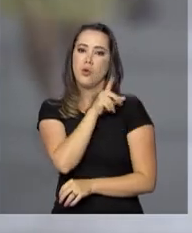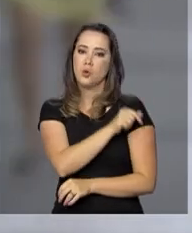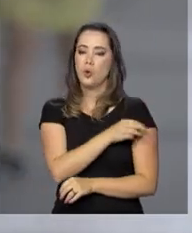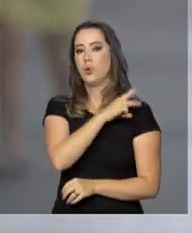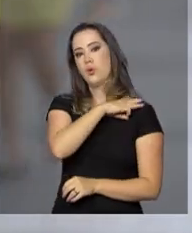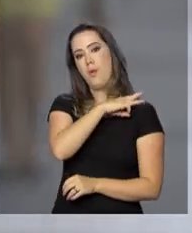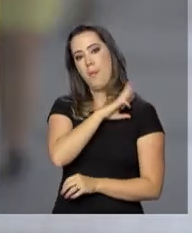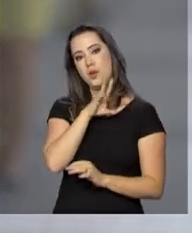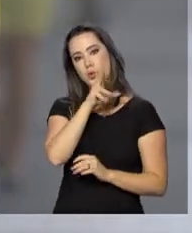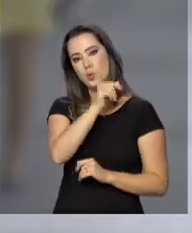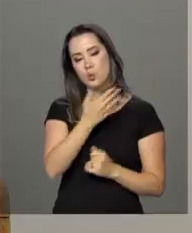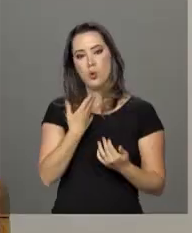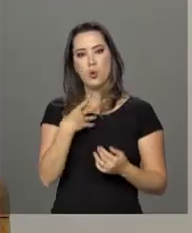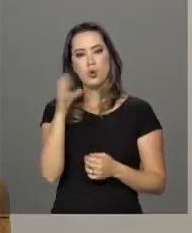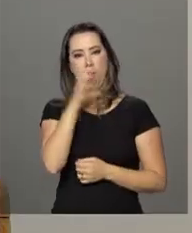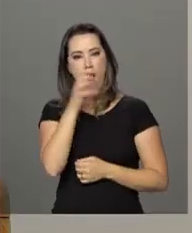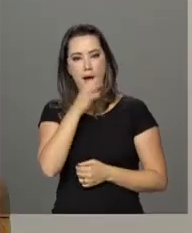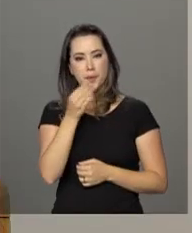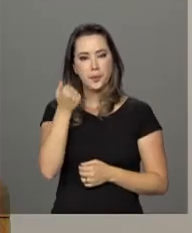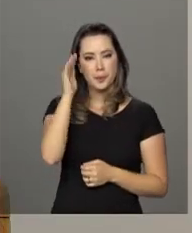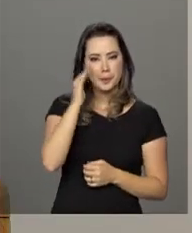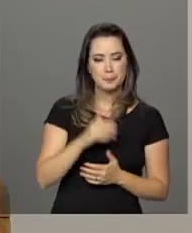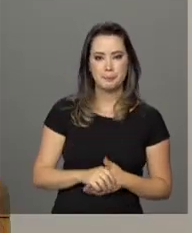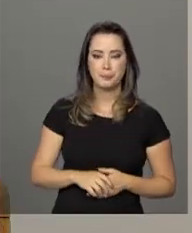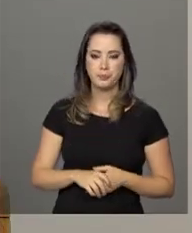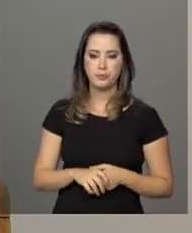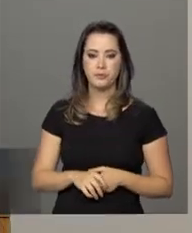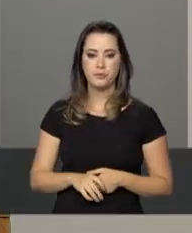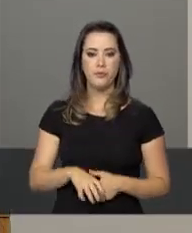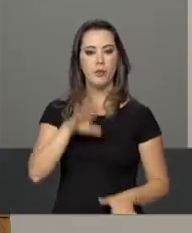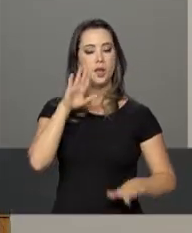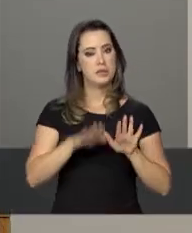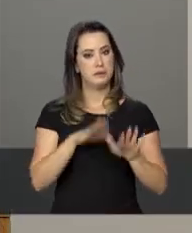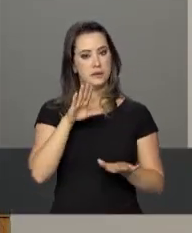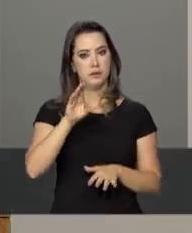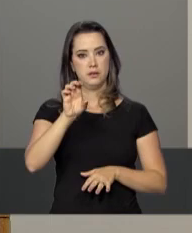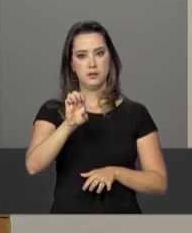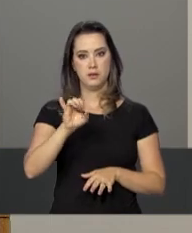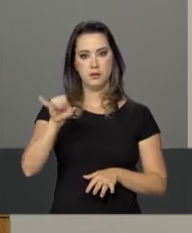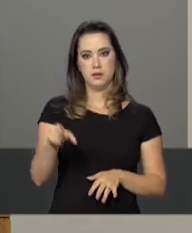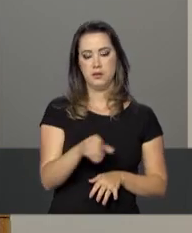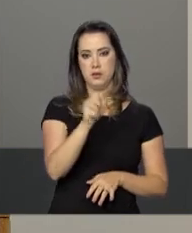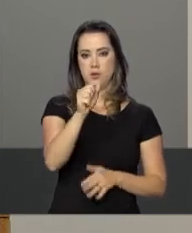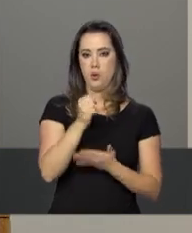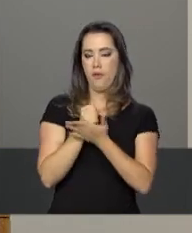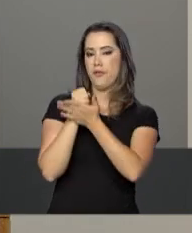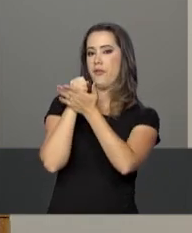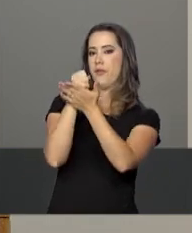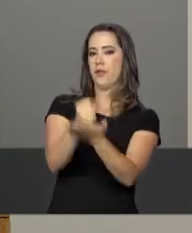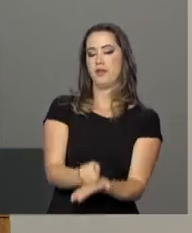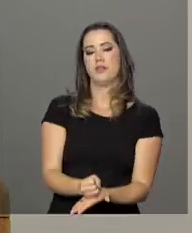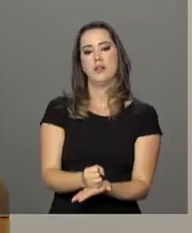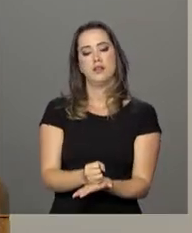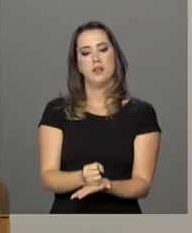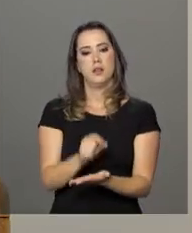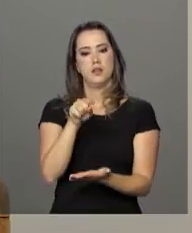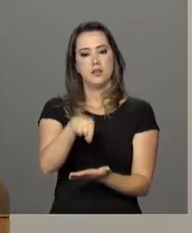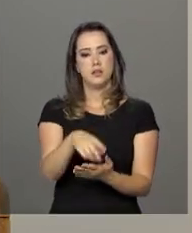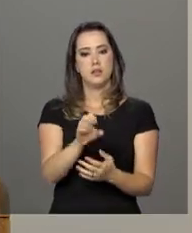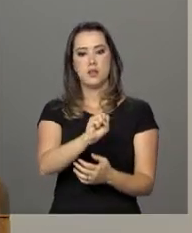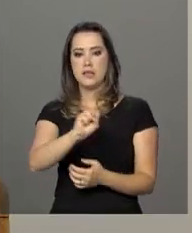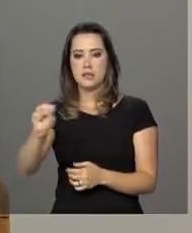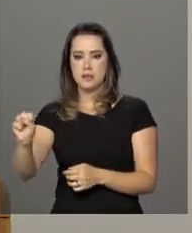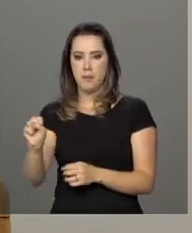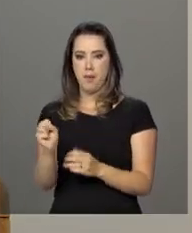menos tempo que a educação regular. Normalmente, a Educação de Jovens e Adultos é ofertada em